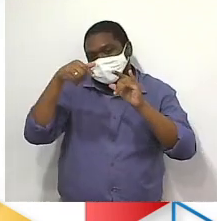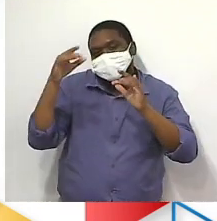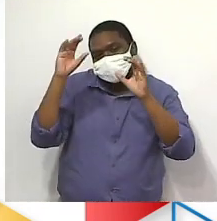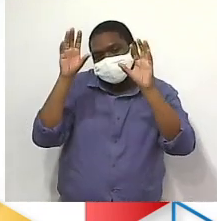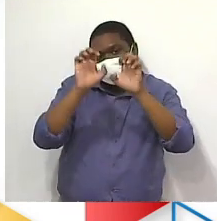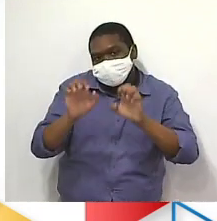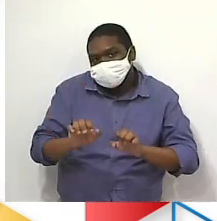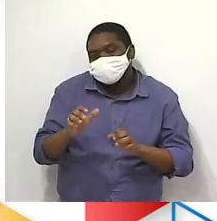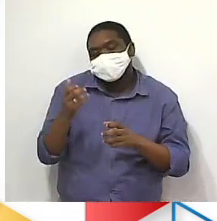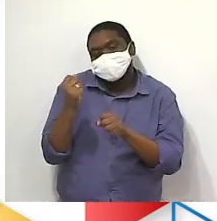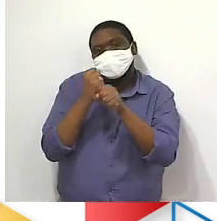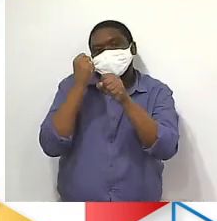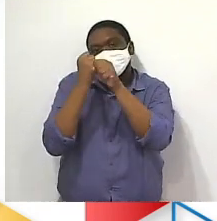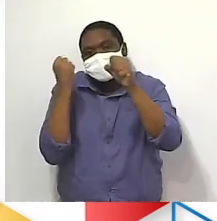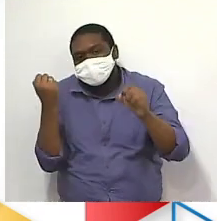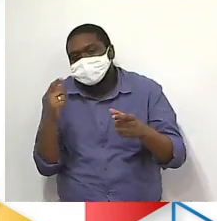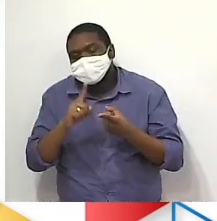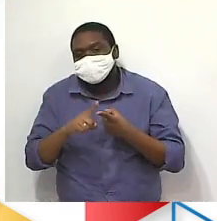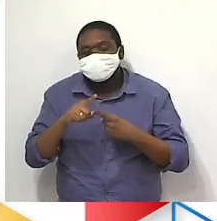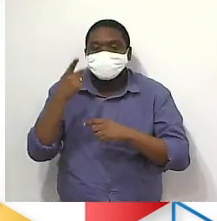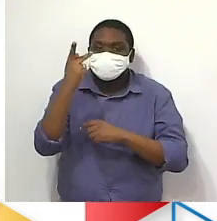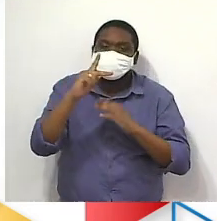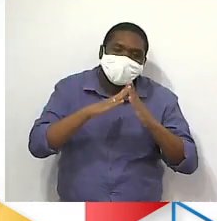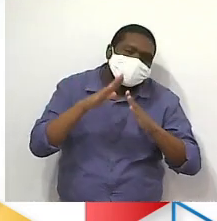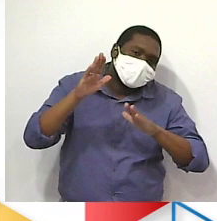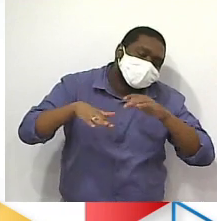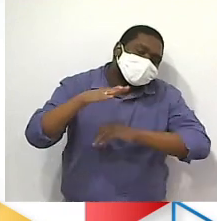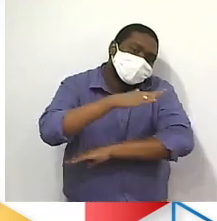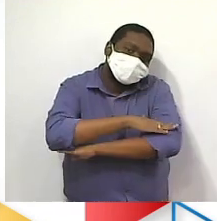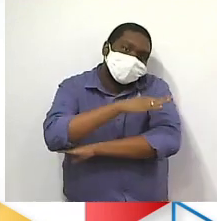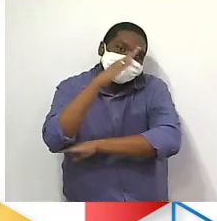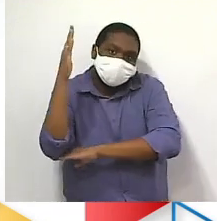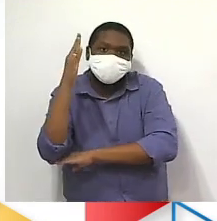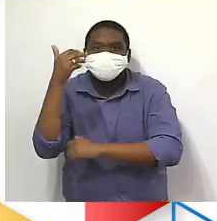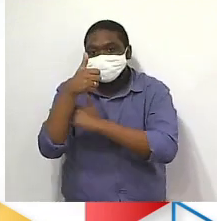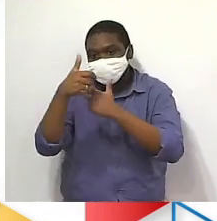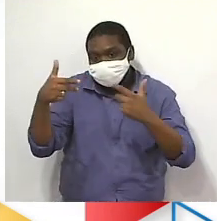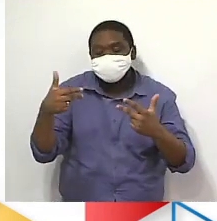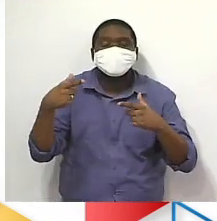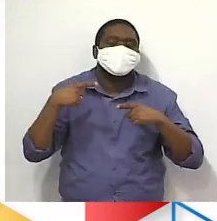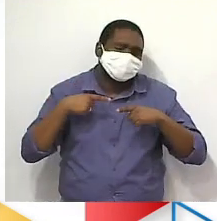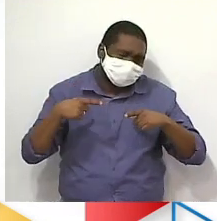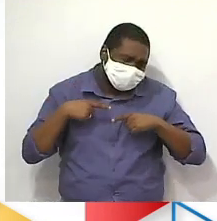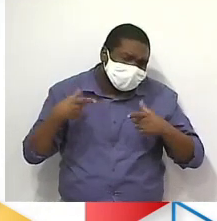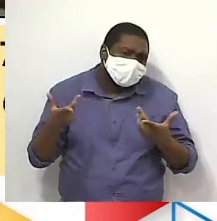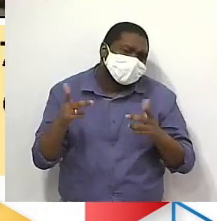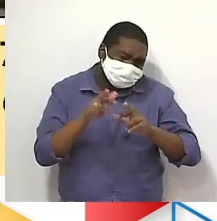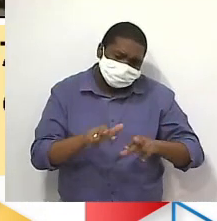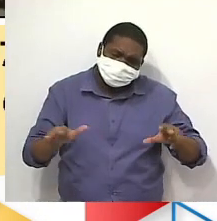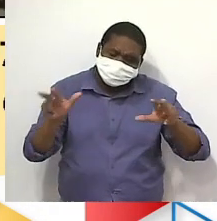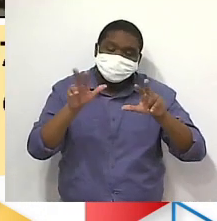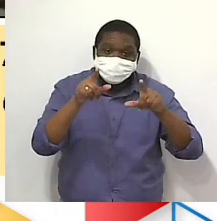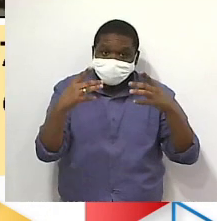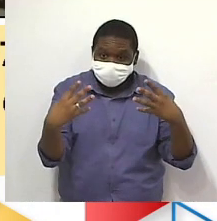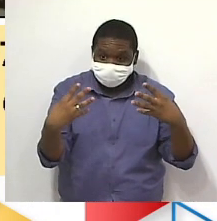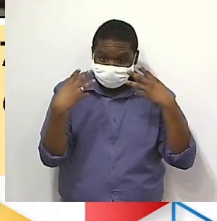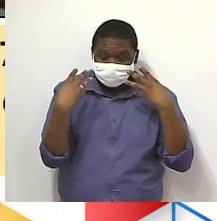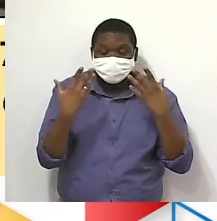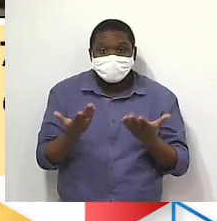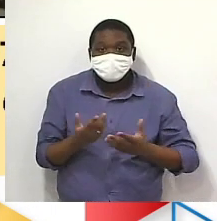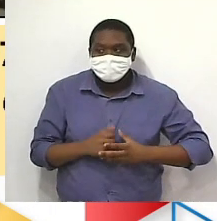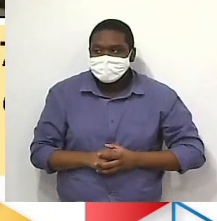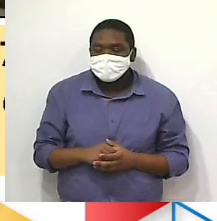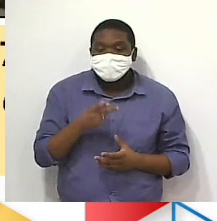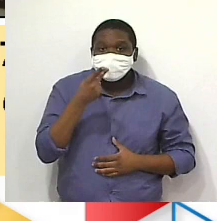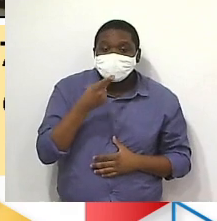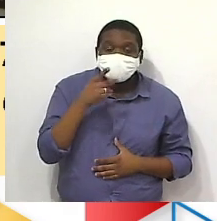dia. Algumas janelas da tua casa, um monte de coisa, tá bom? Presta atenção comigo, vem comigo, ó. Vou te dar um